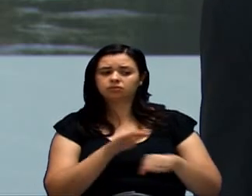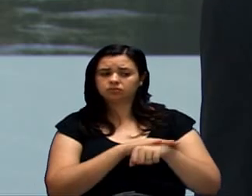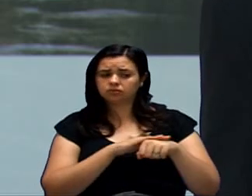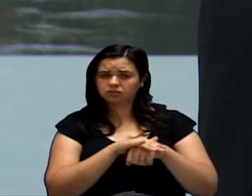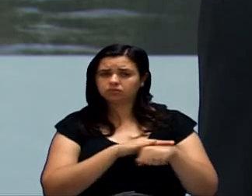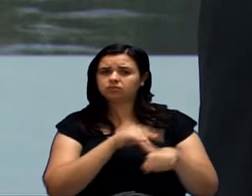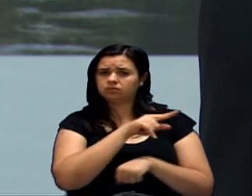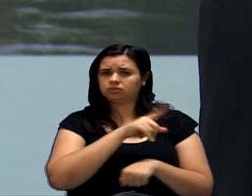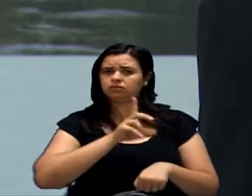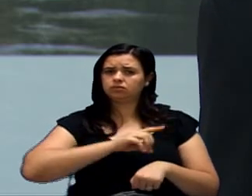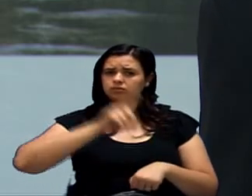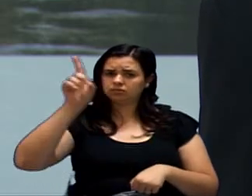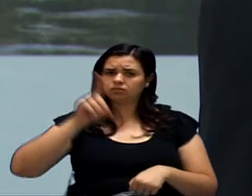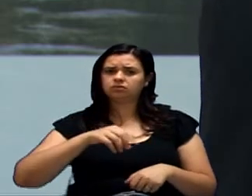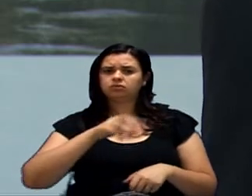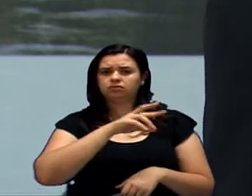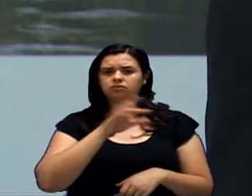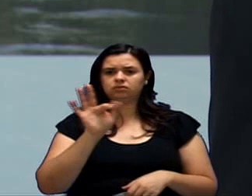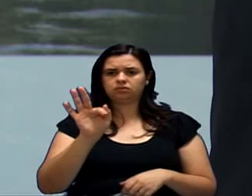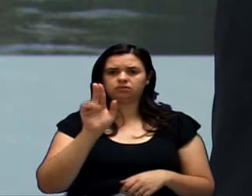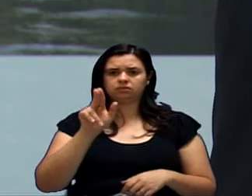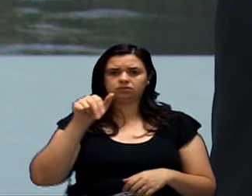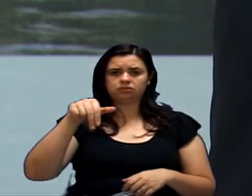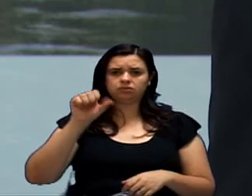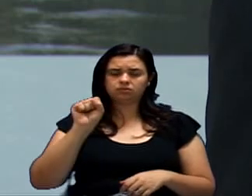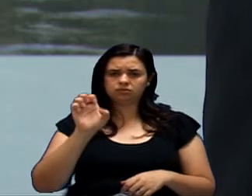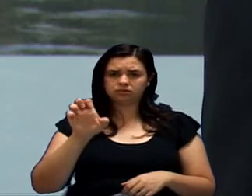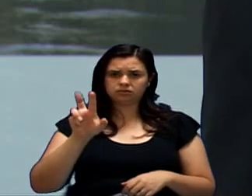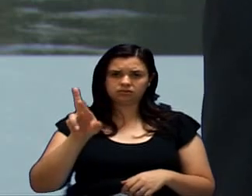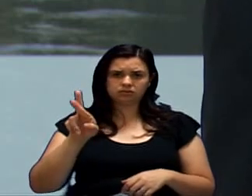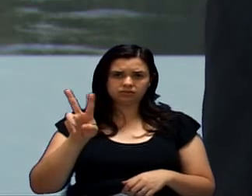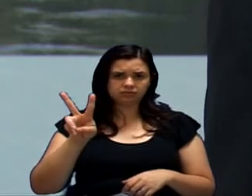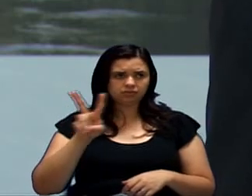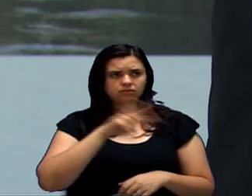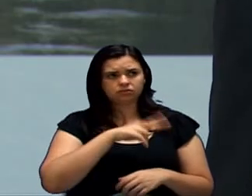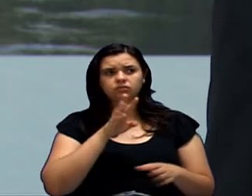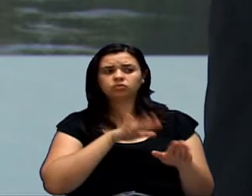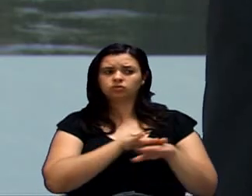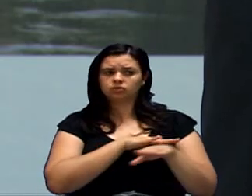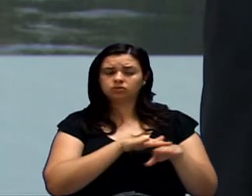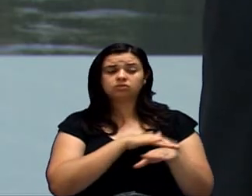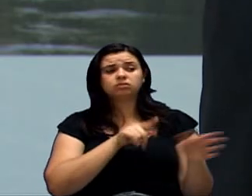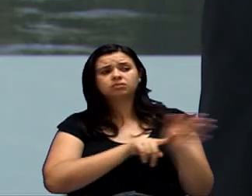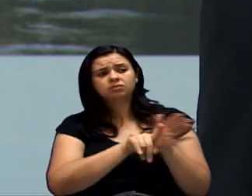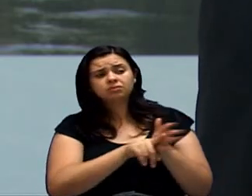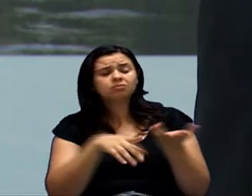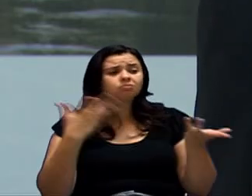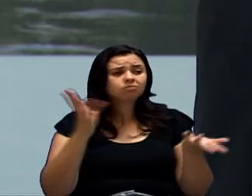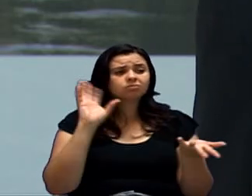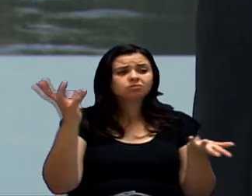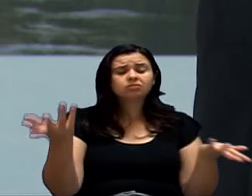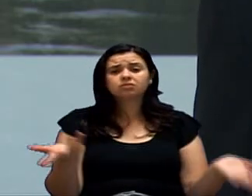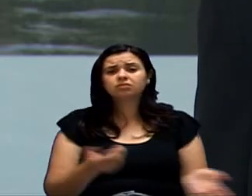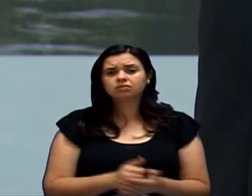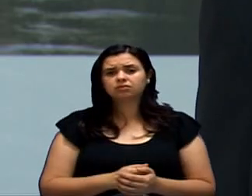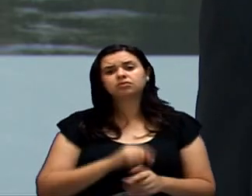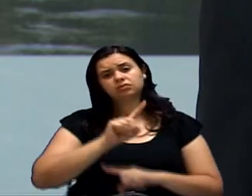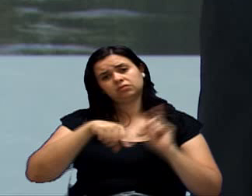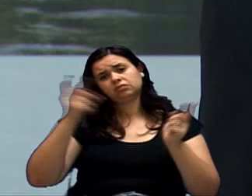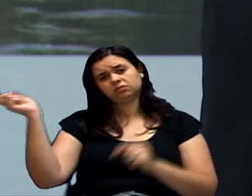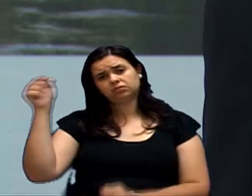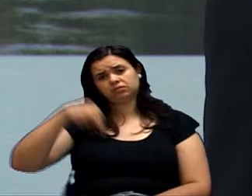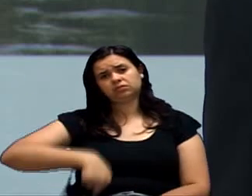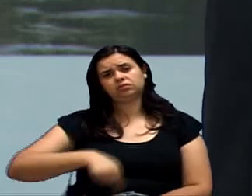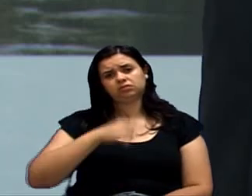com o pessoal lá da Funseb, pegar informações para chegar aqui e poder informar o que está acontecendo